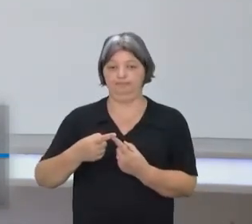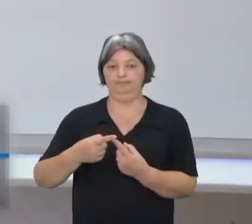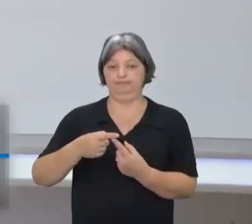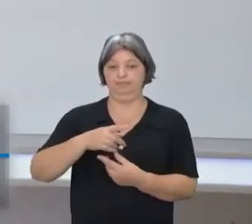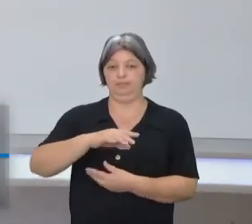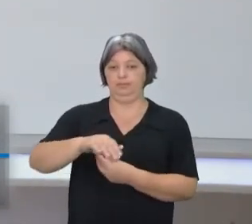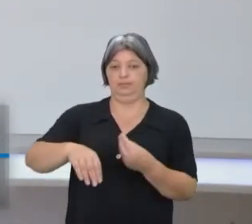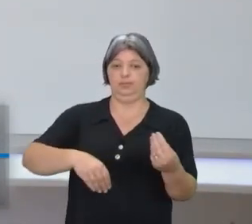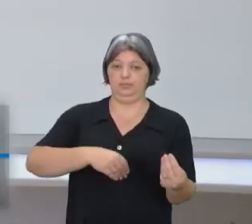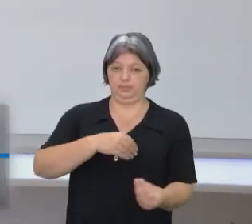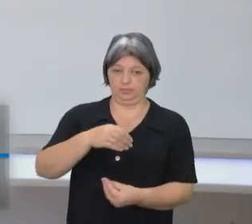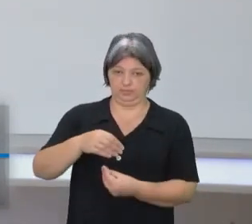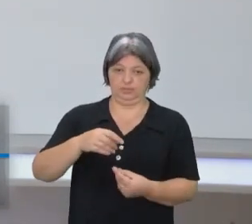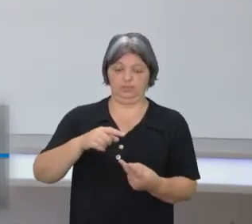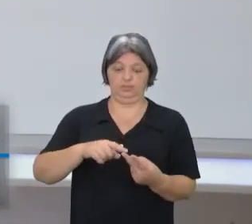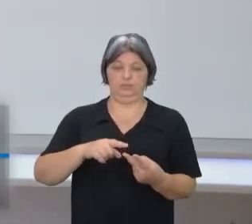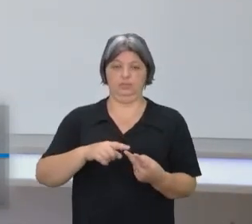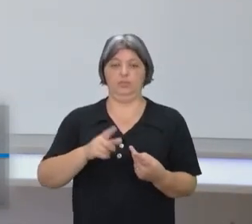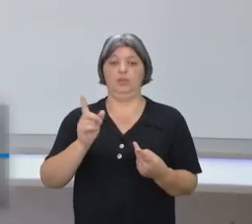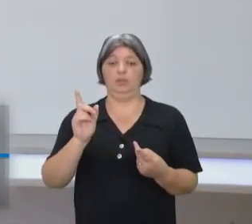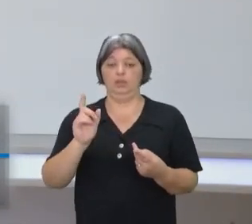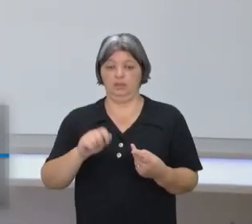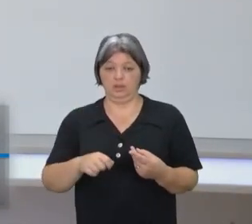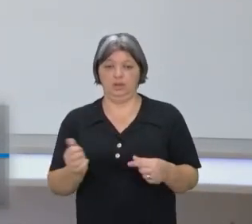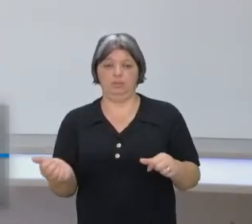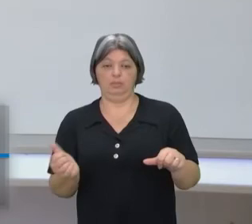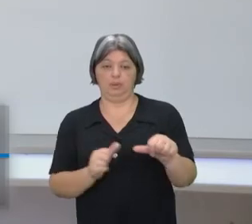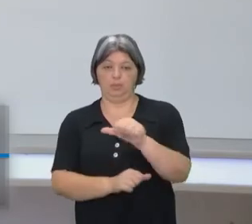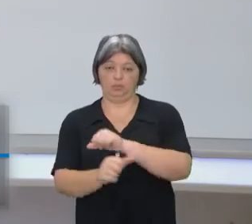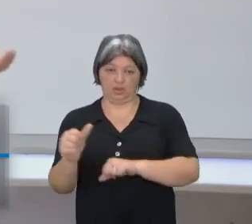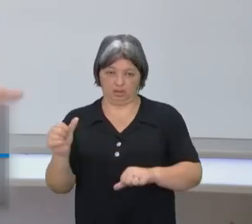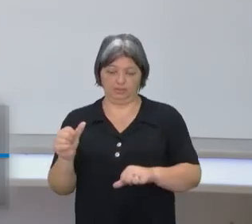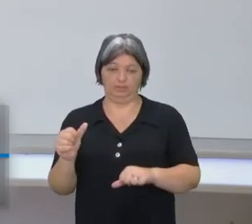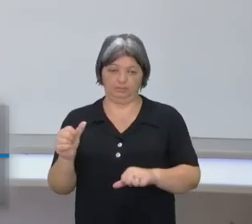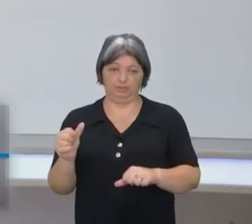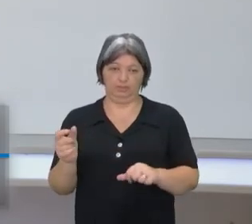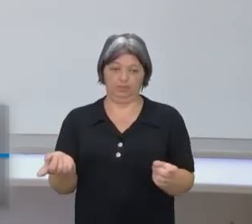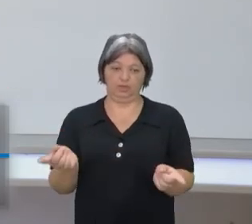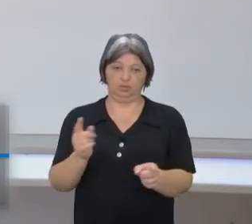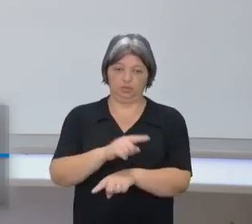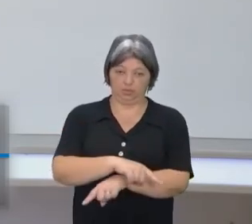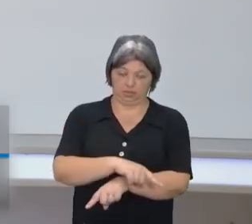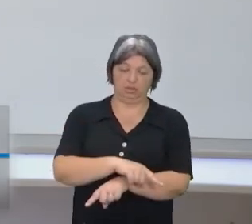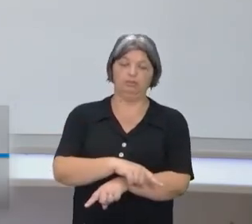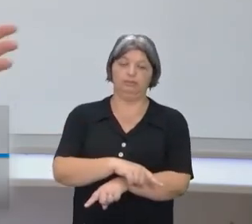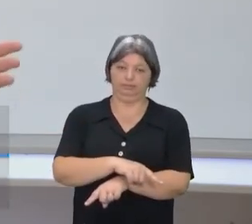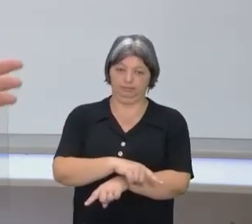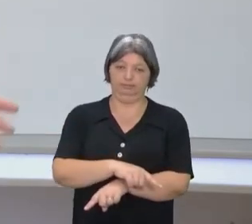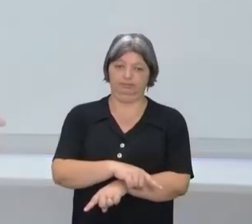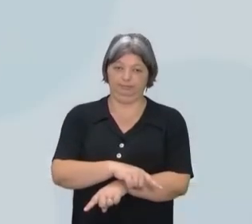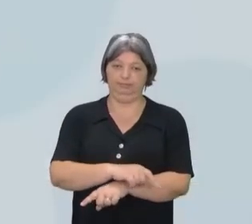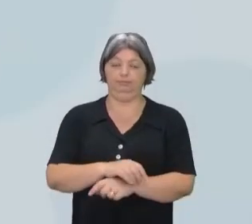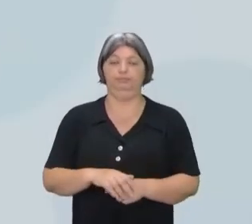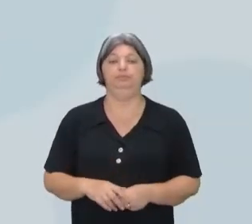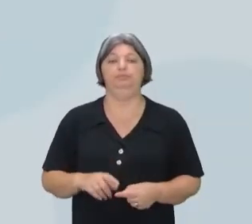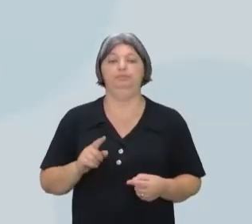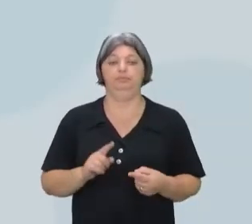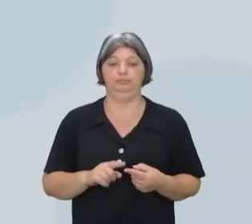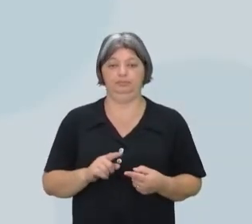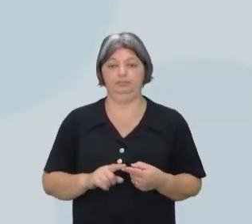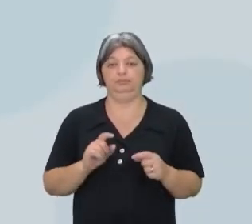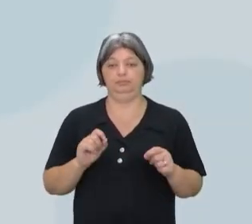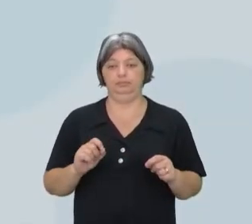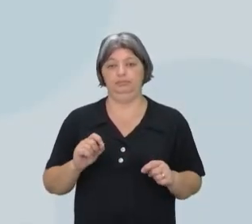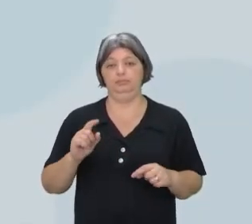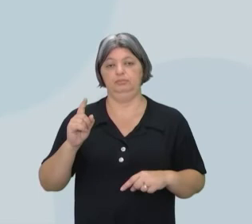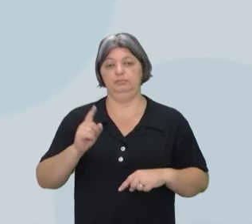reação reversível. Essa reação reversível, ela acontece nos dois sentidos. Então, o nosso reagente, ele